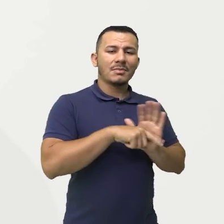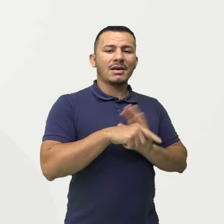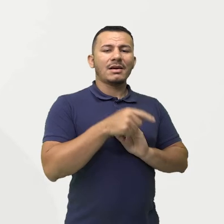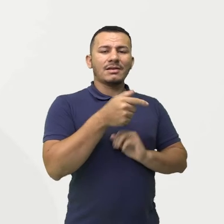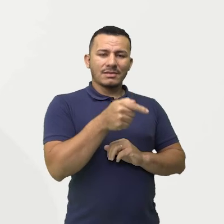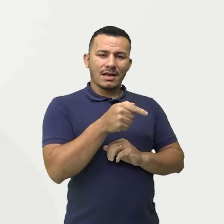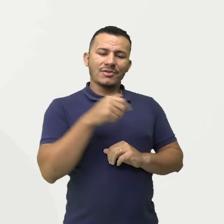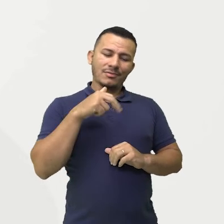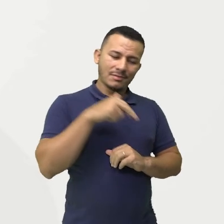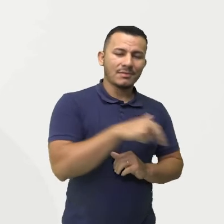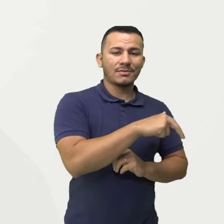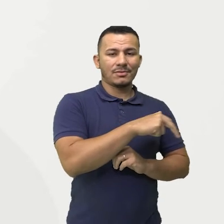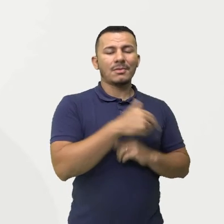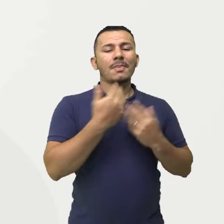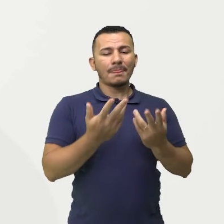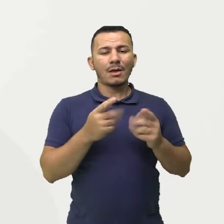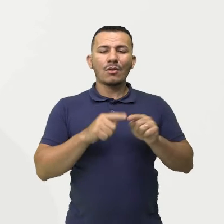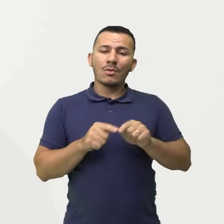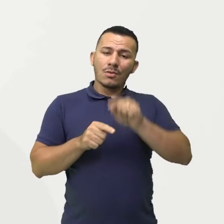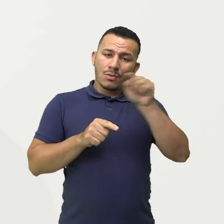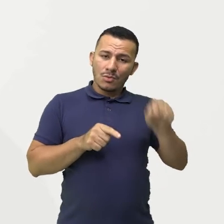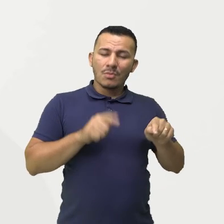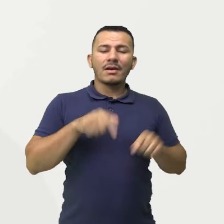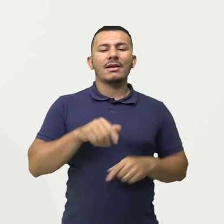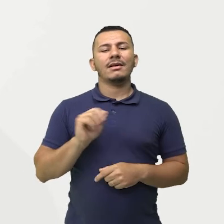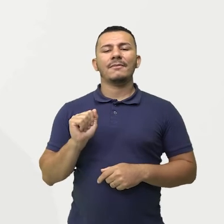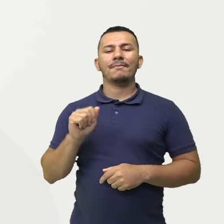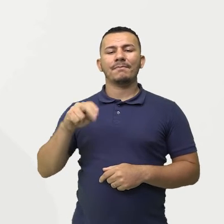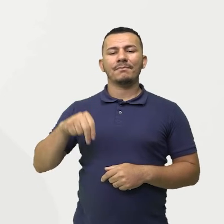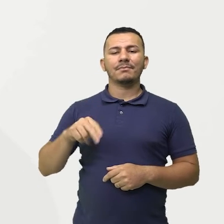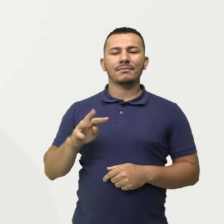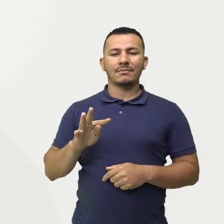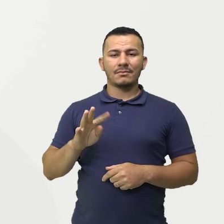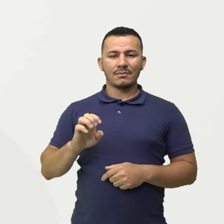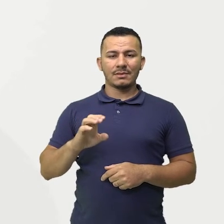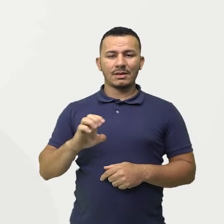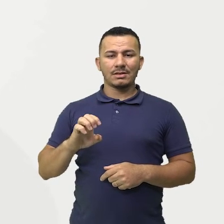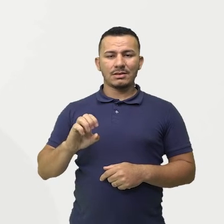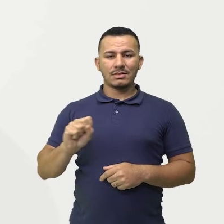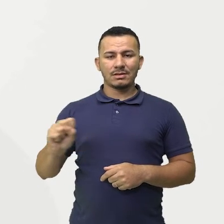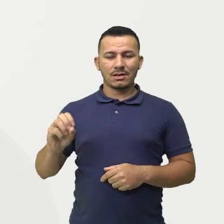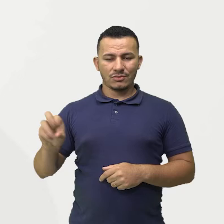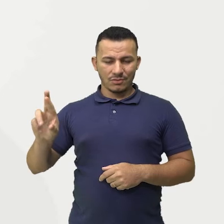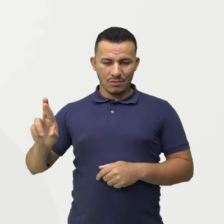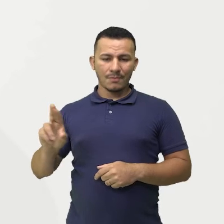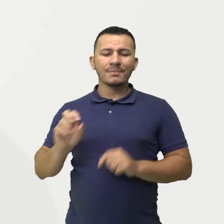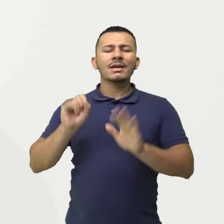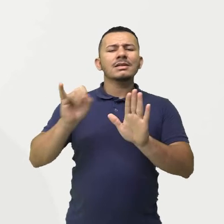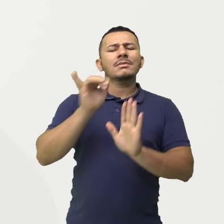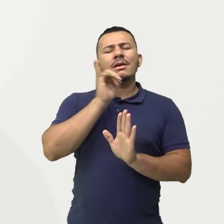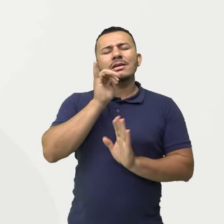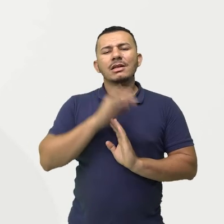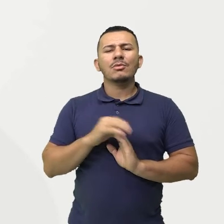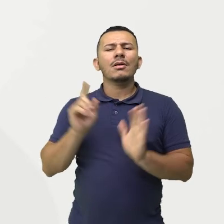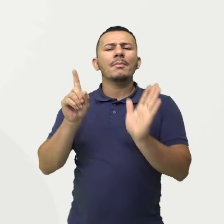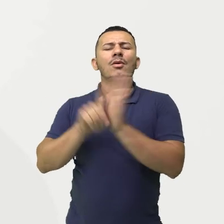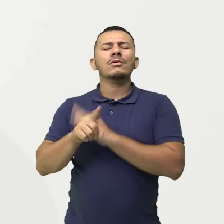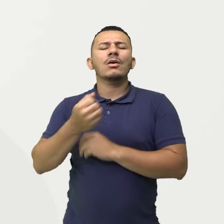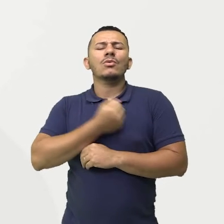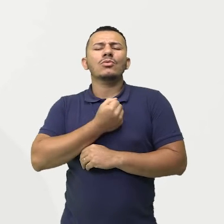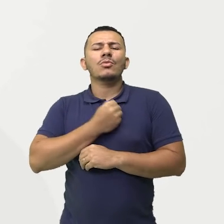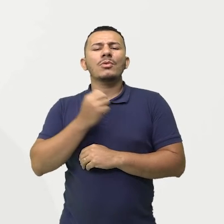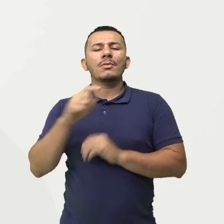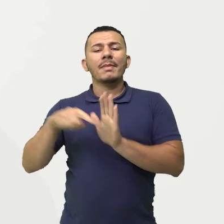Então, antecessor é o imediatamente à esquerda. Por exemplo, se fosse perguntado, mas qual é o antecessor de